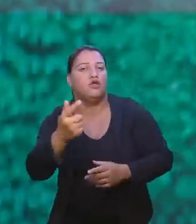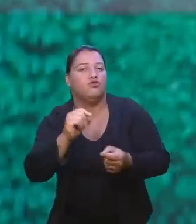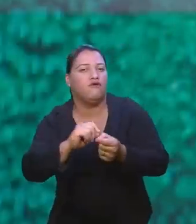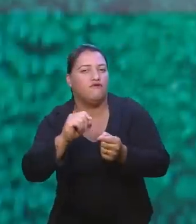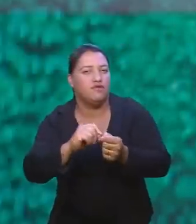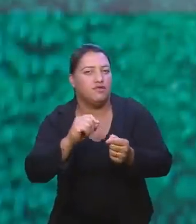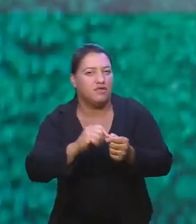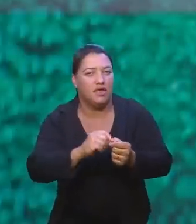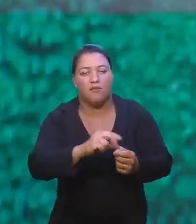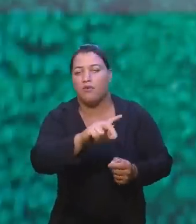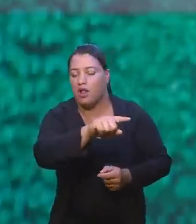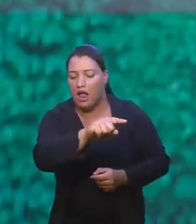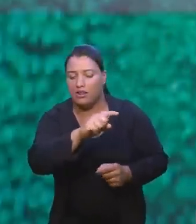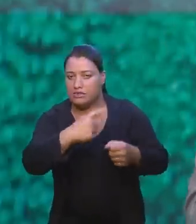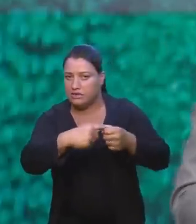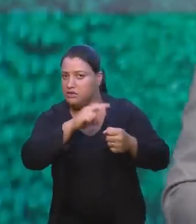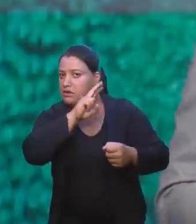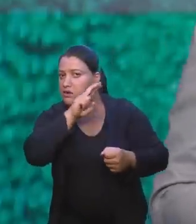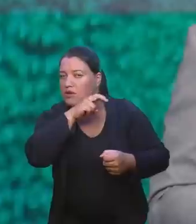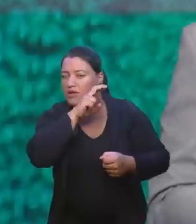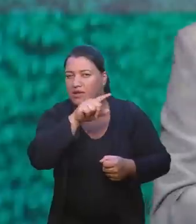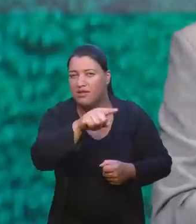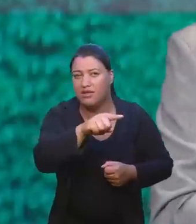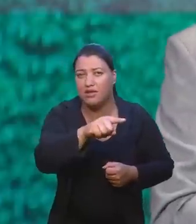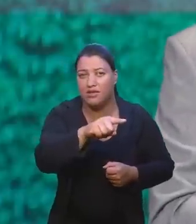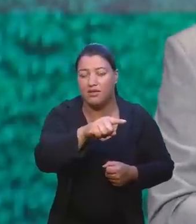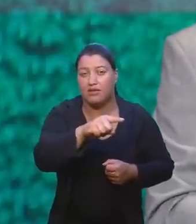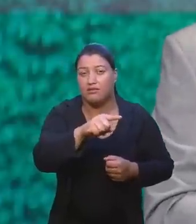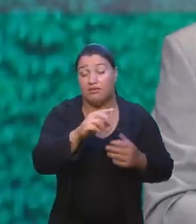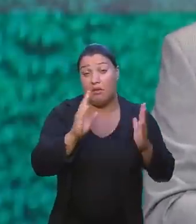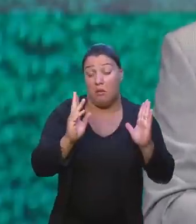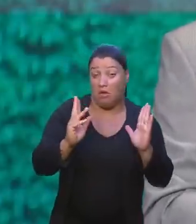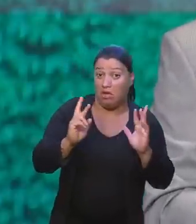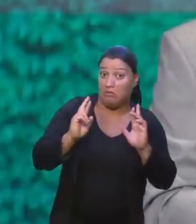Cascavel, fizemos uma estimativa, claro que é uma mera estimativa.